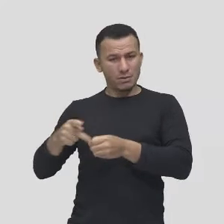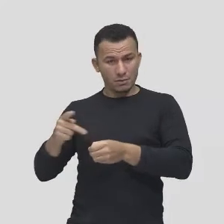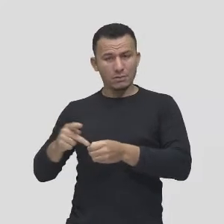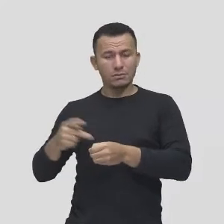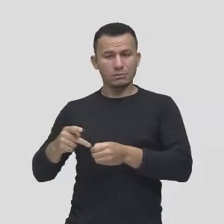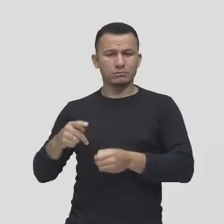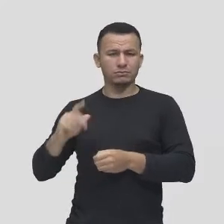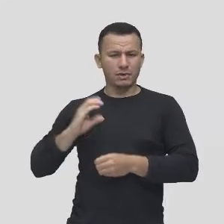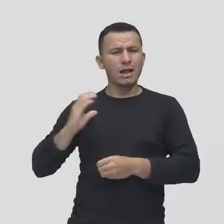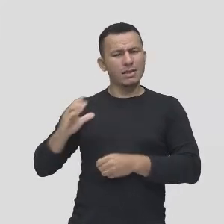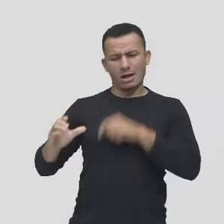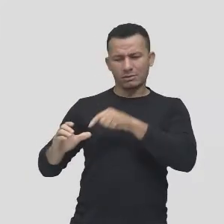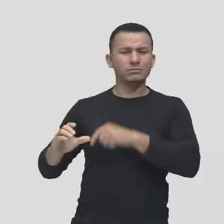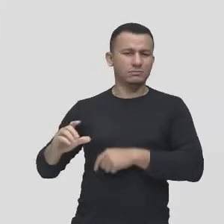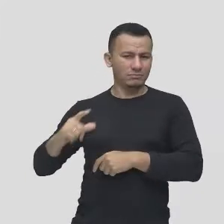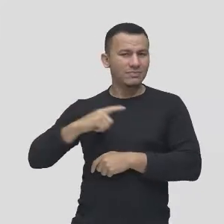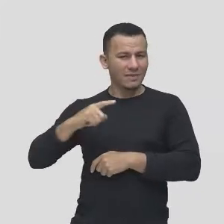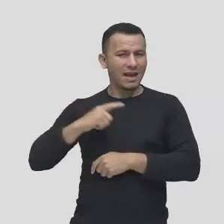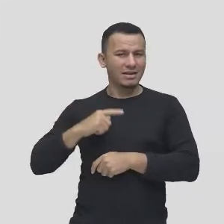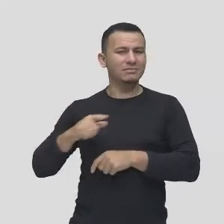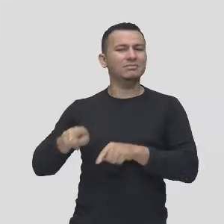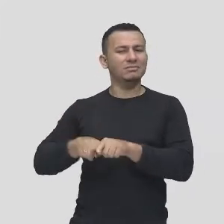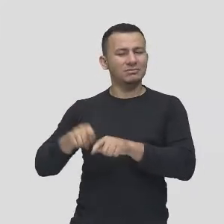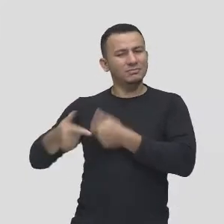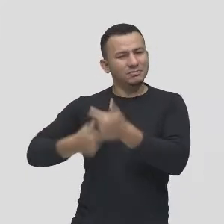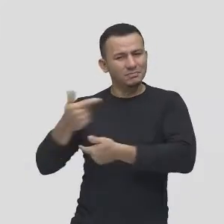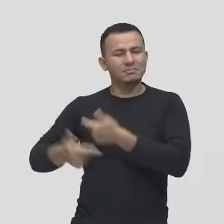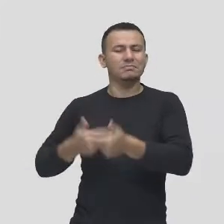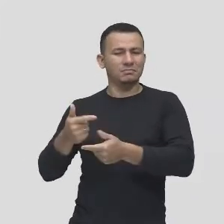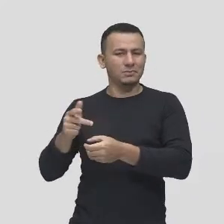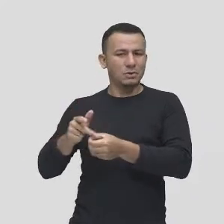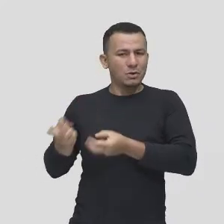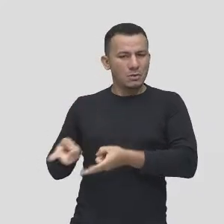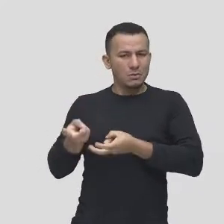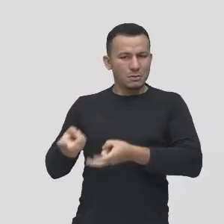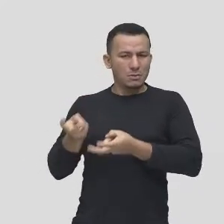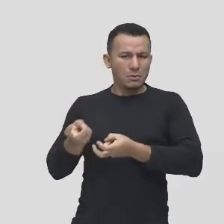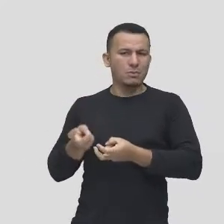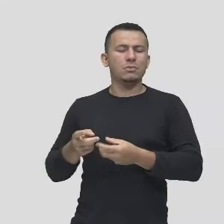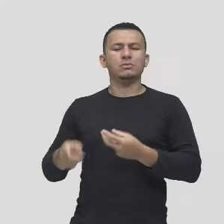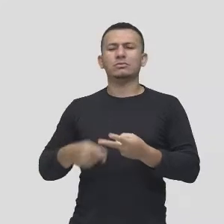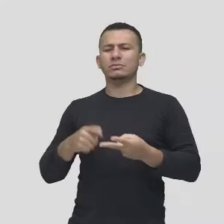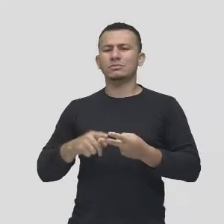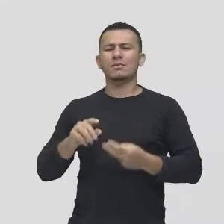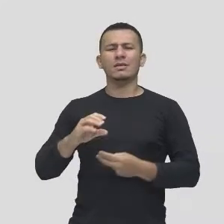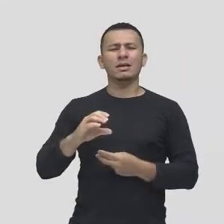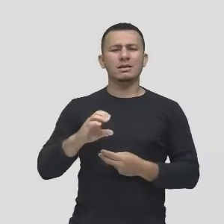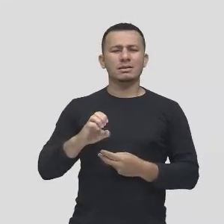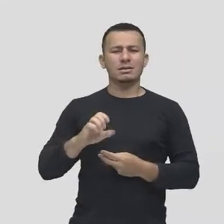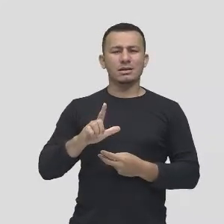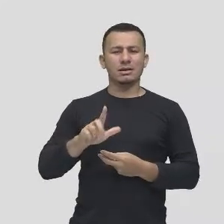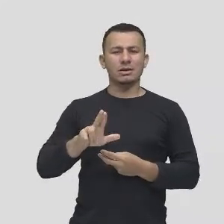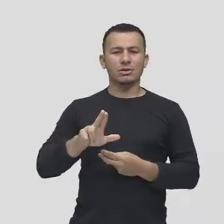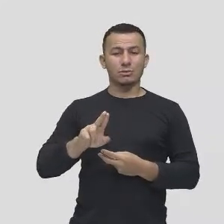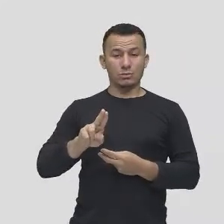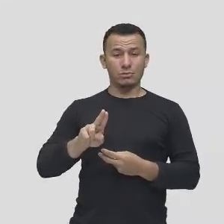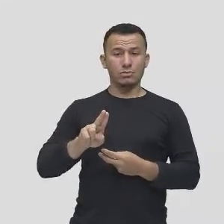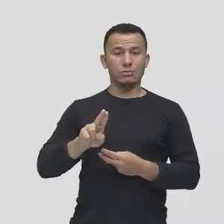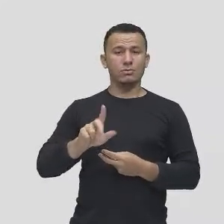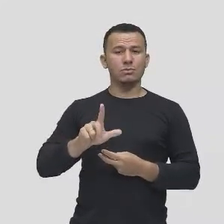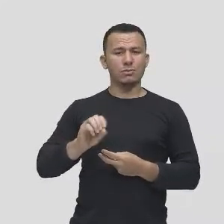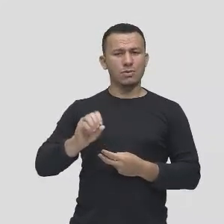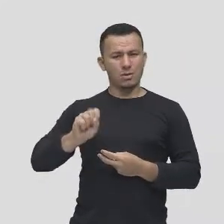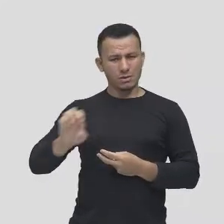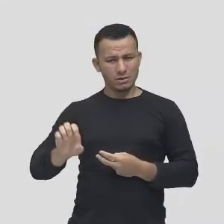O Canadá também tem ali uma produção interessante, petróleo, celulose e outros minerais importantes